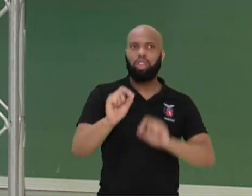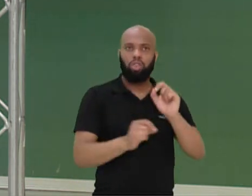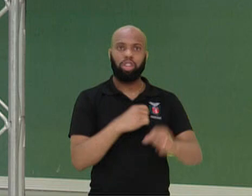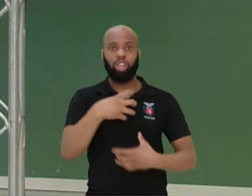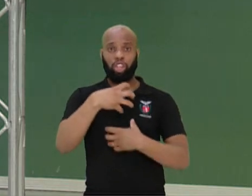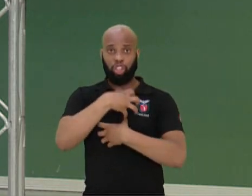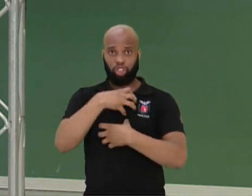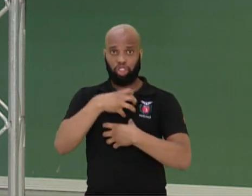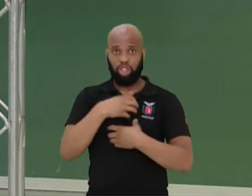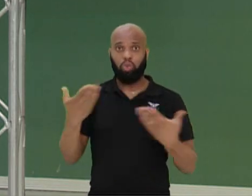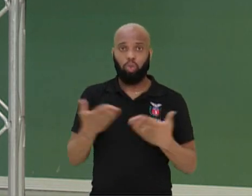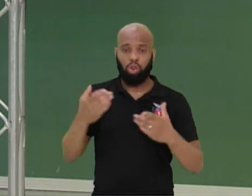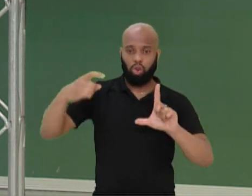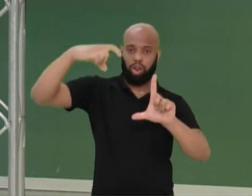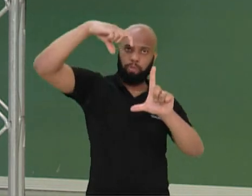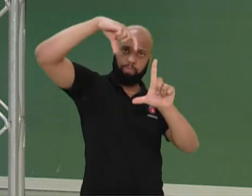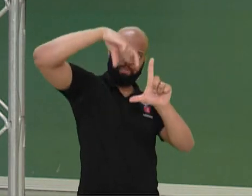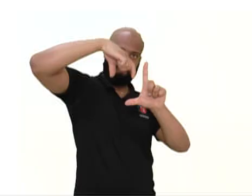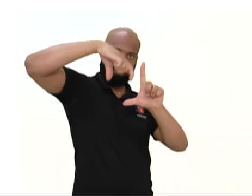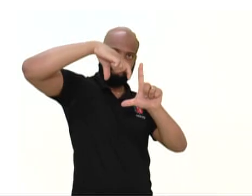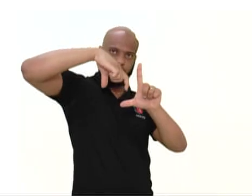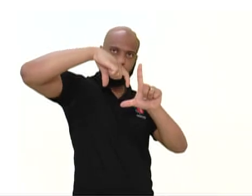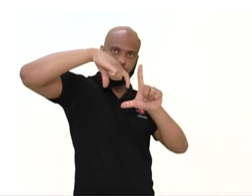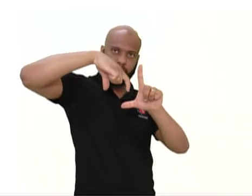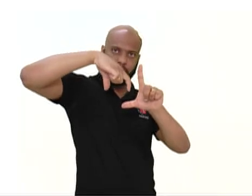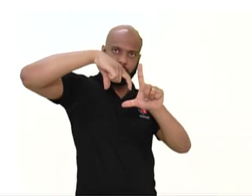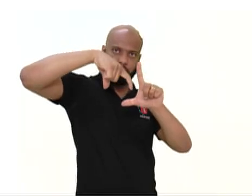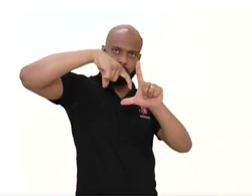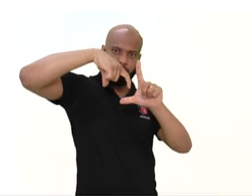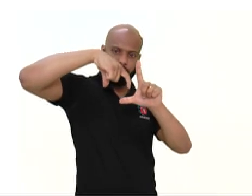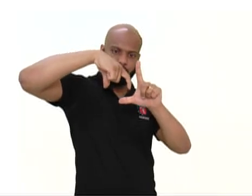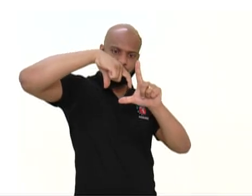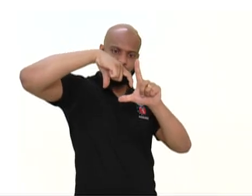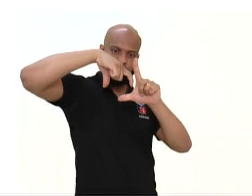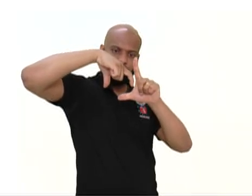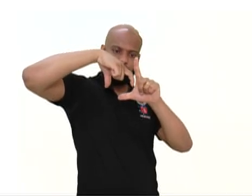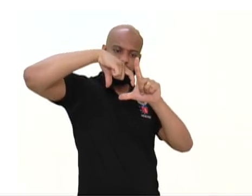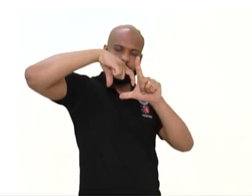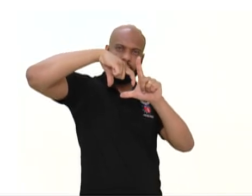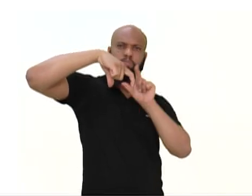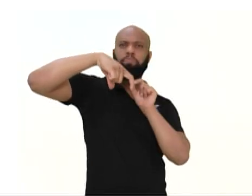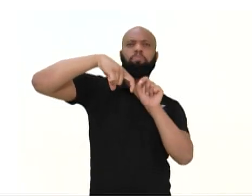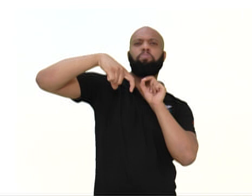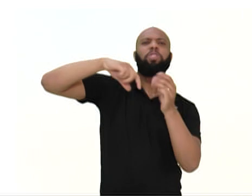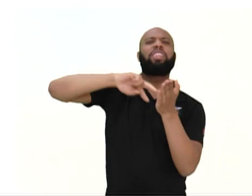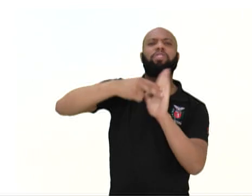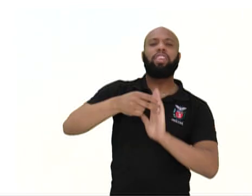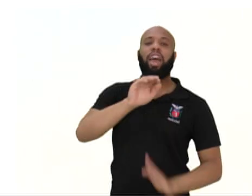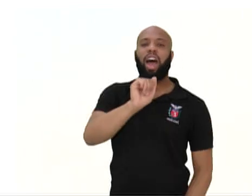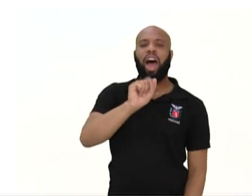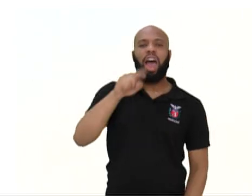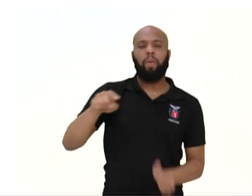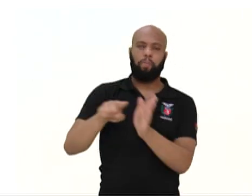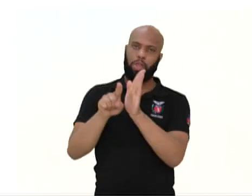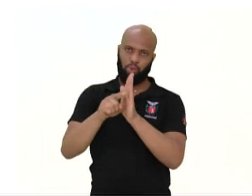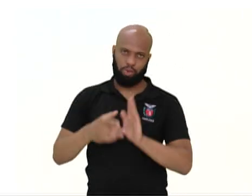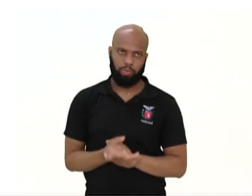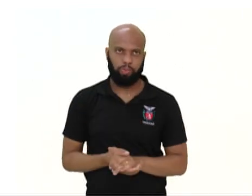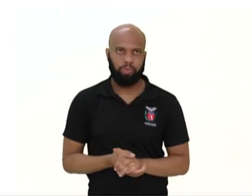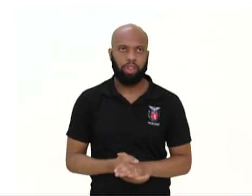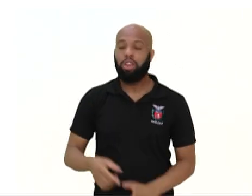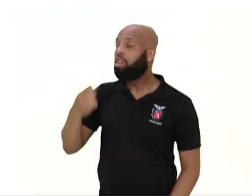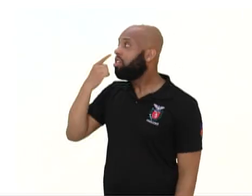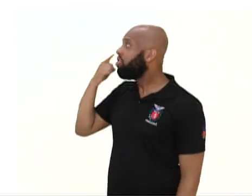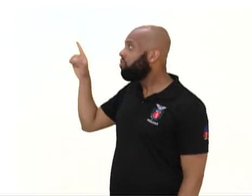parábola, agora a concavidade está voltada para baixo, ok? Então o A é negativo, como está lá. E nesse caso, olha